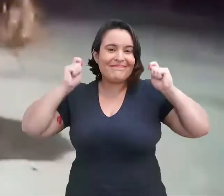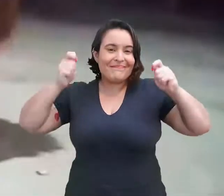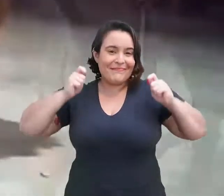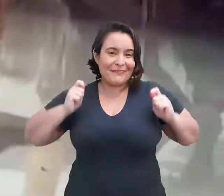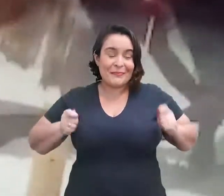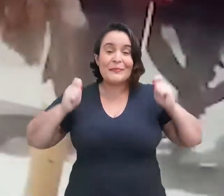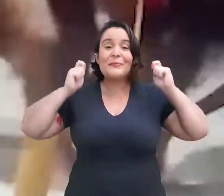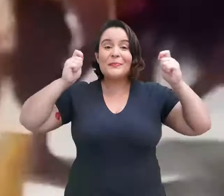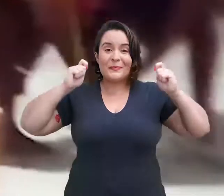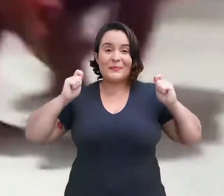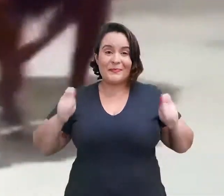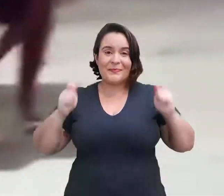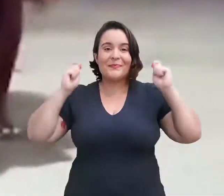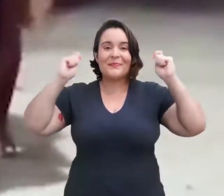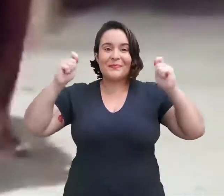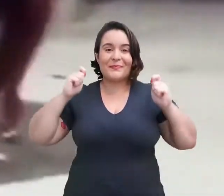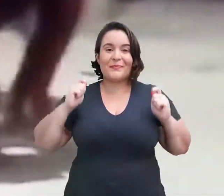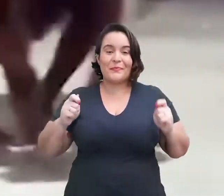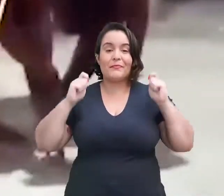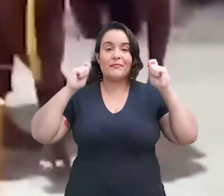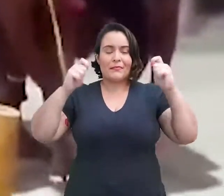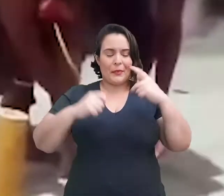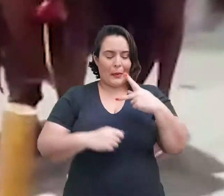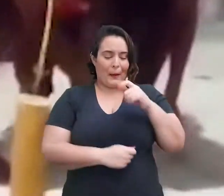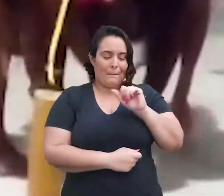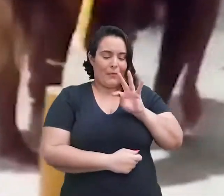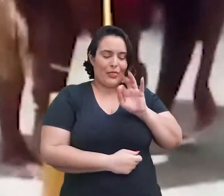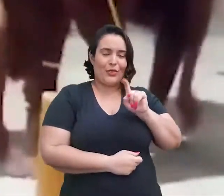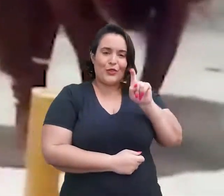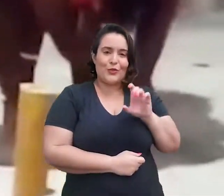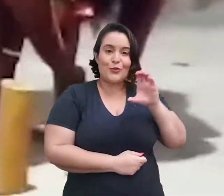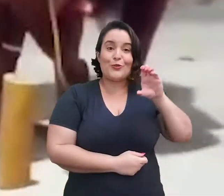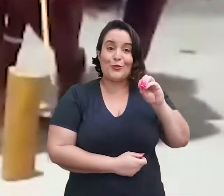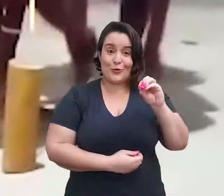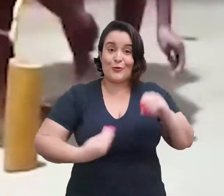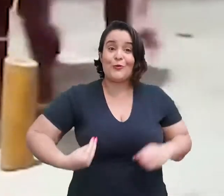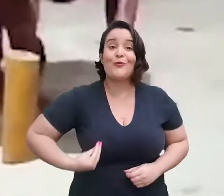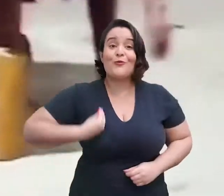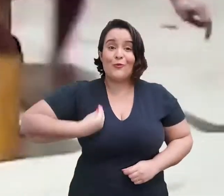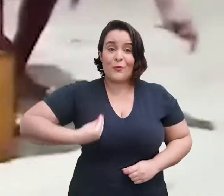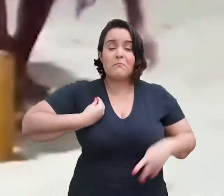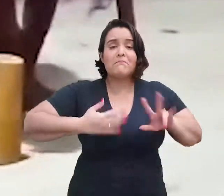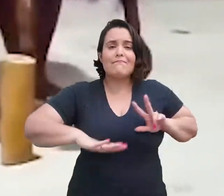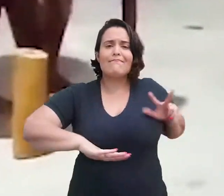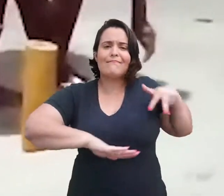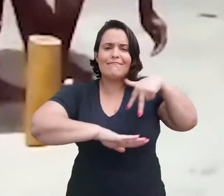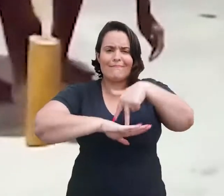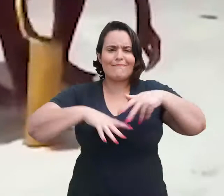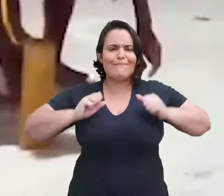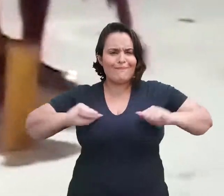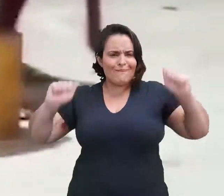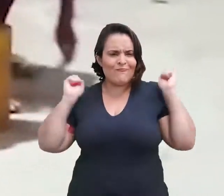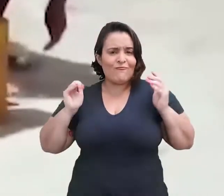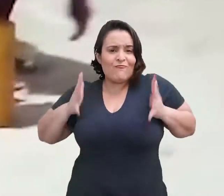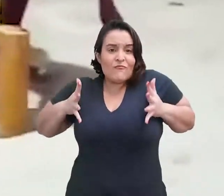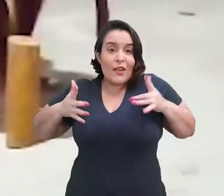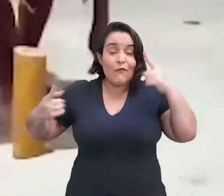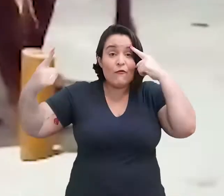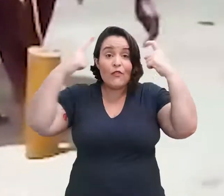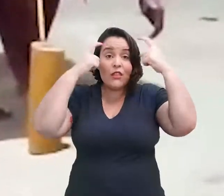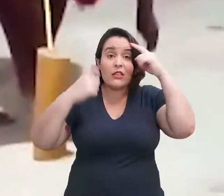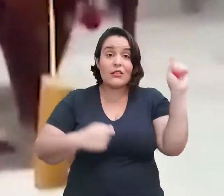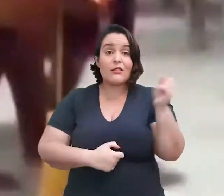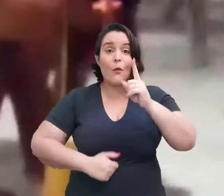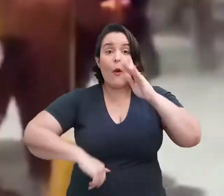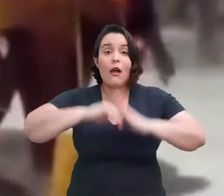a frente, em uma espécie de jogo ou dança que remete a um embate. Pataxó é vida de presença ativa, não